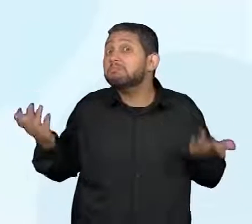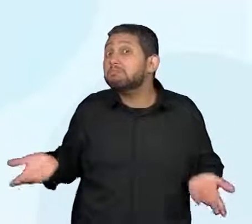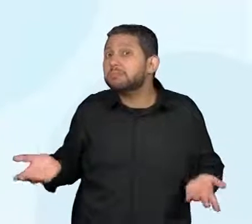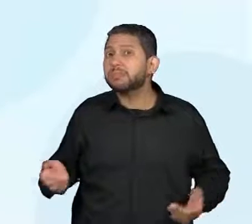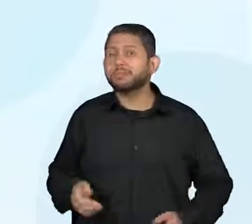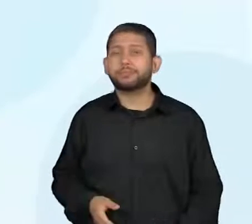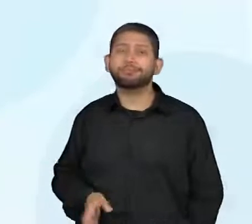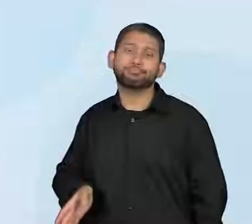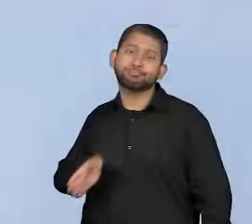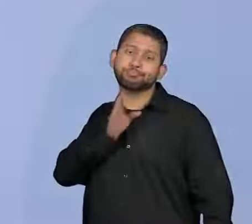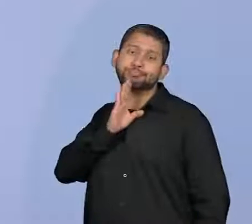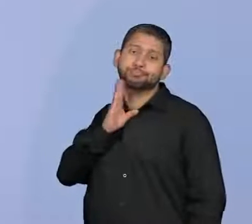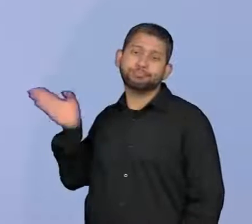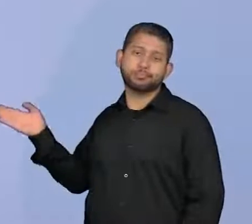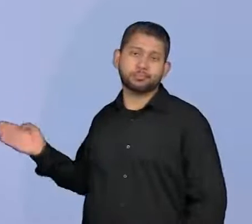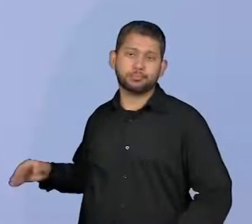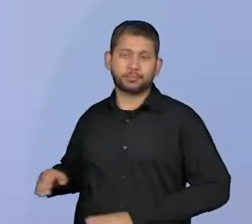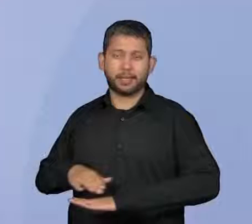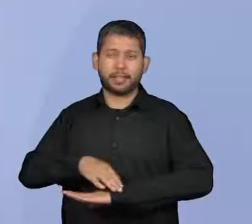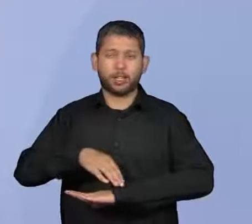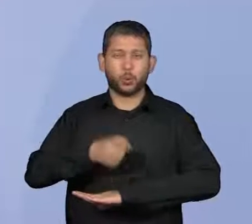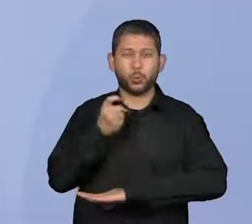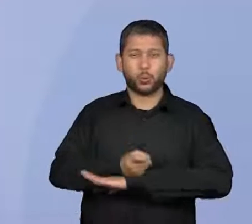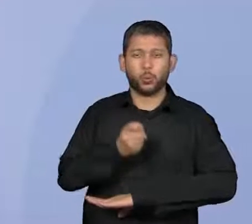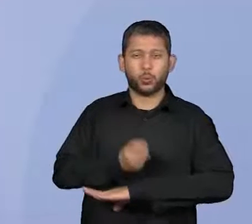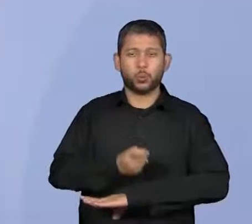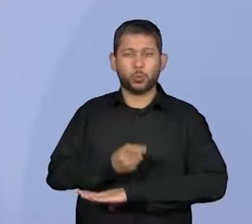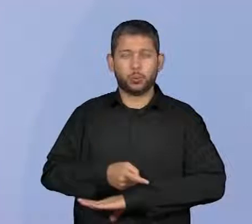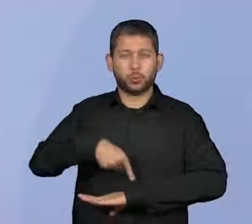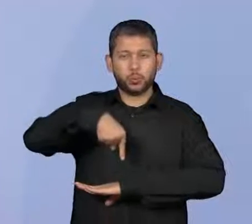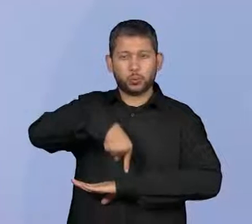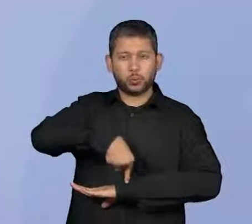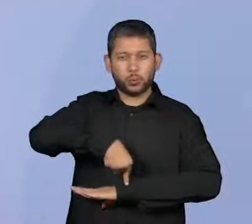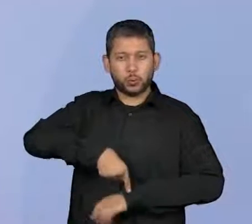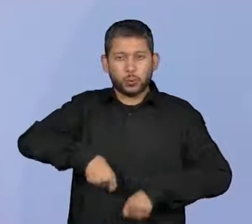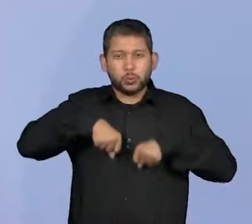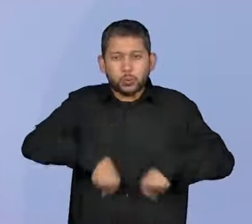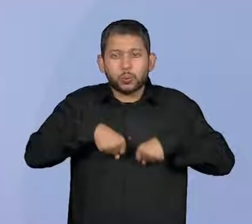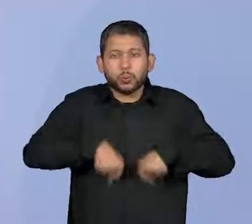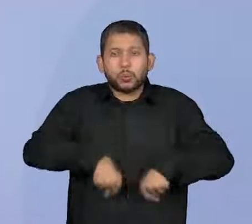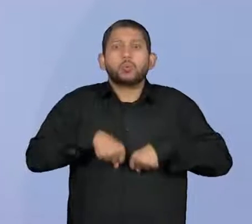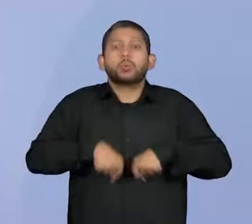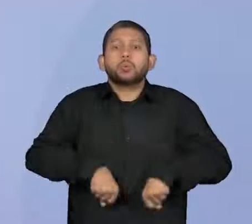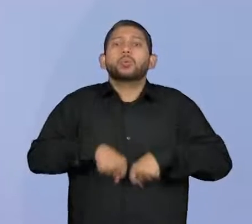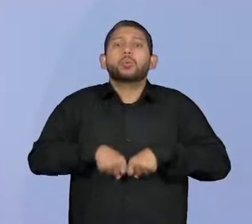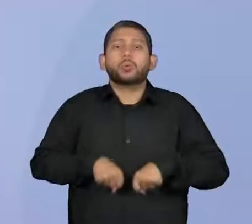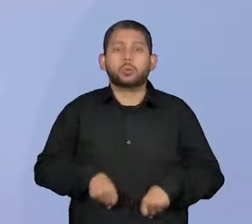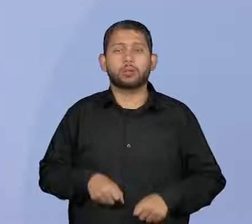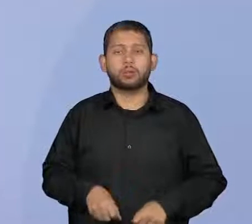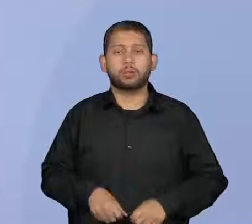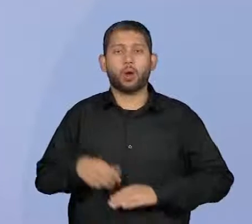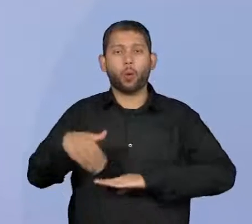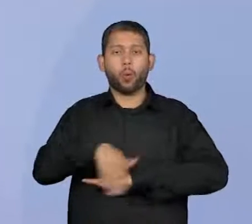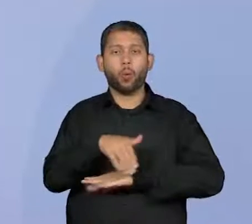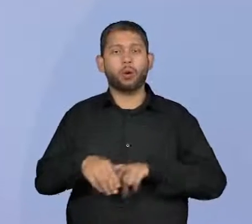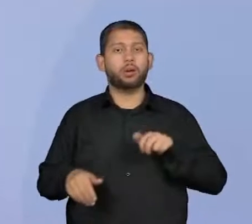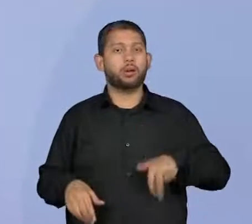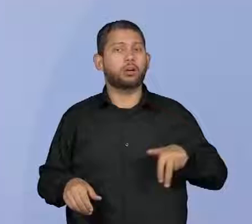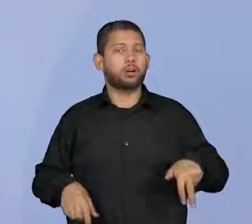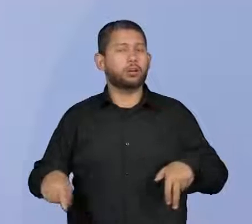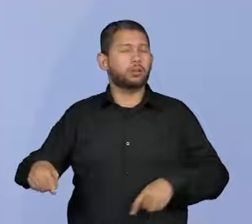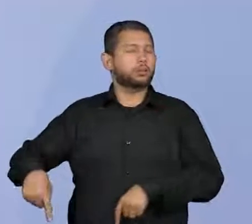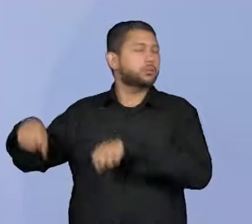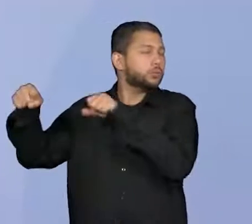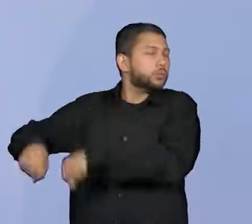último instrumento aqui? A britadeira. Isso, que quando nós passamos na rua, que tem alguém utilizando